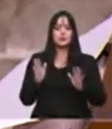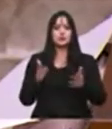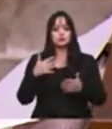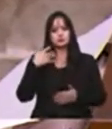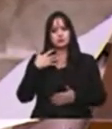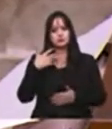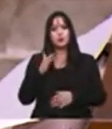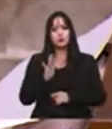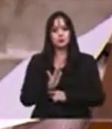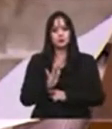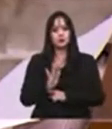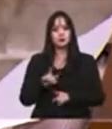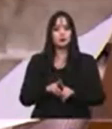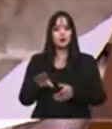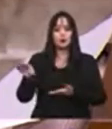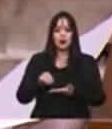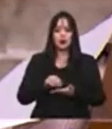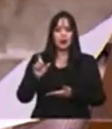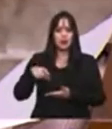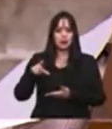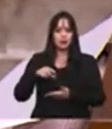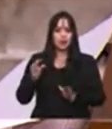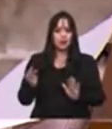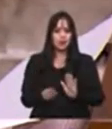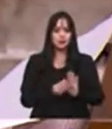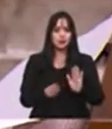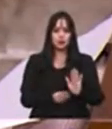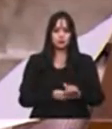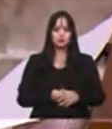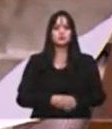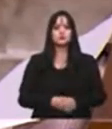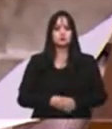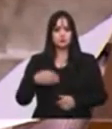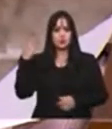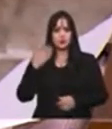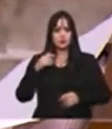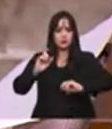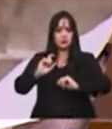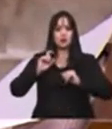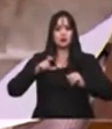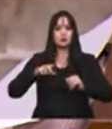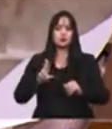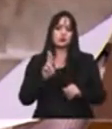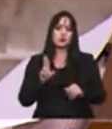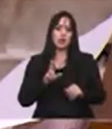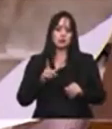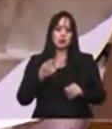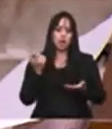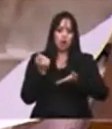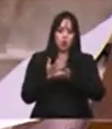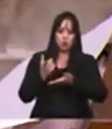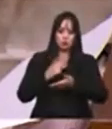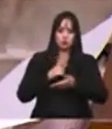pelos colaboradores e por extratos dos cartões anexados por Leonardo Meirelles, comprovando que os cartões foram utilizados para a compra